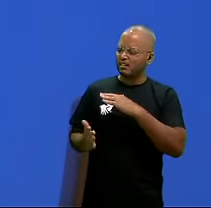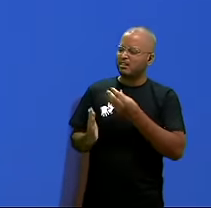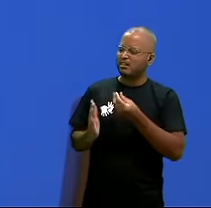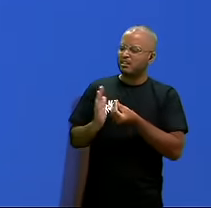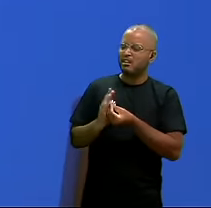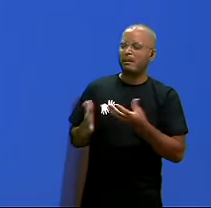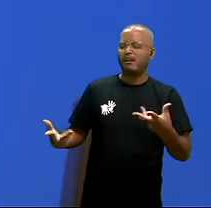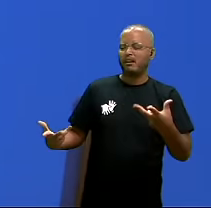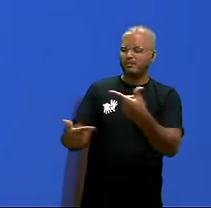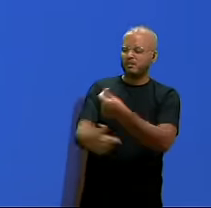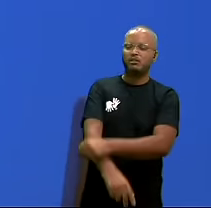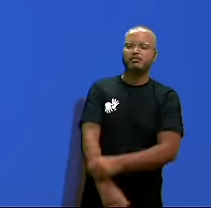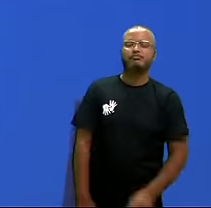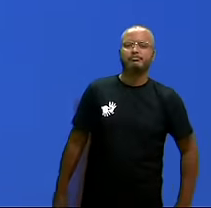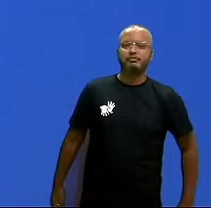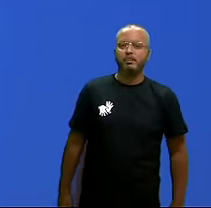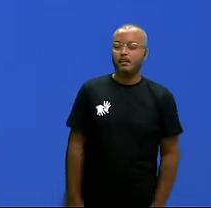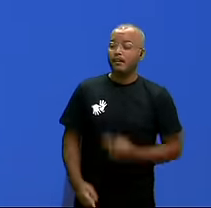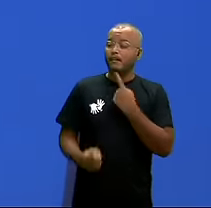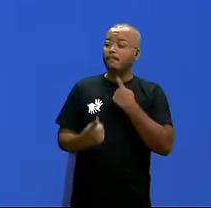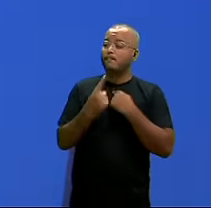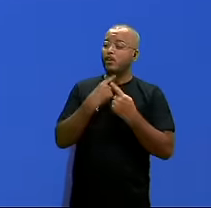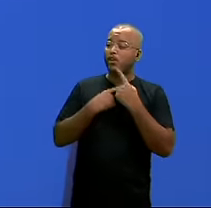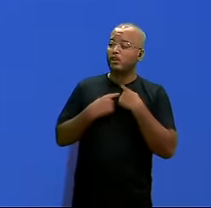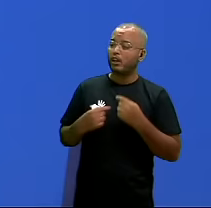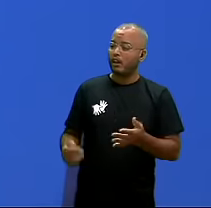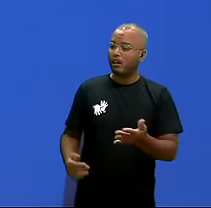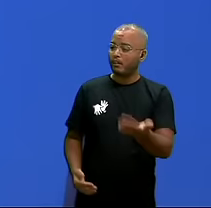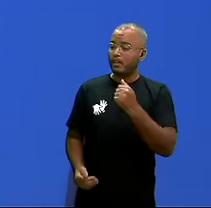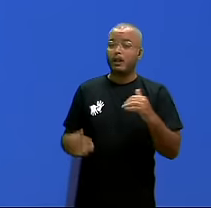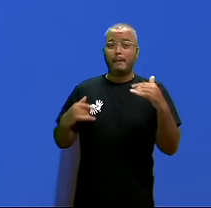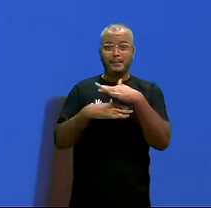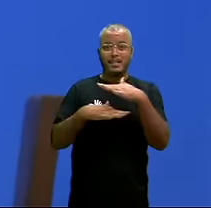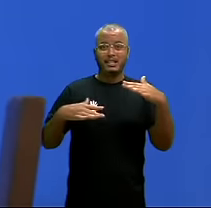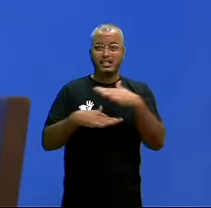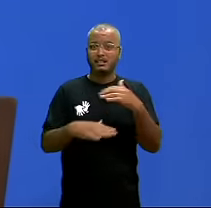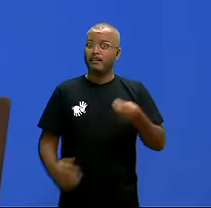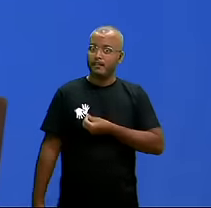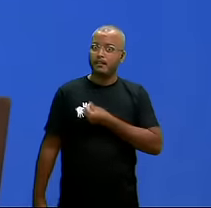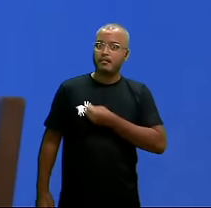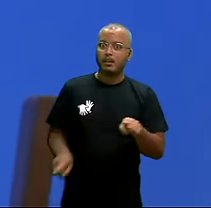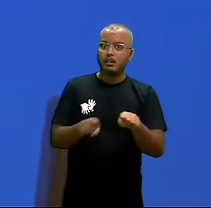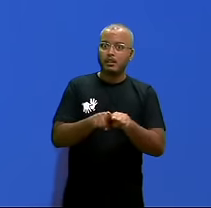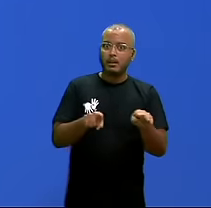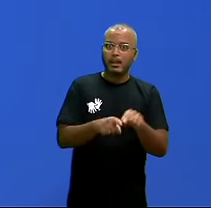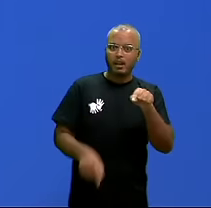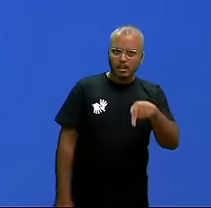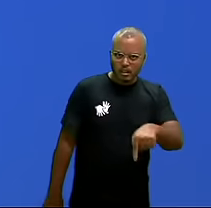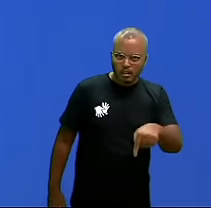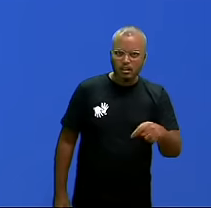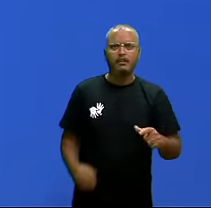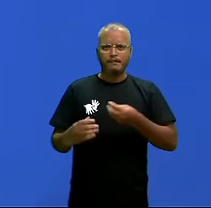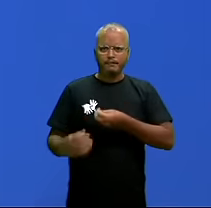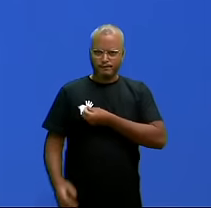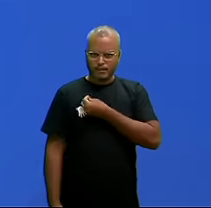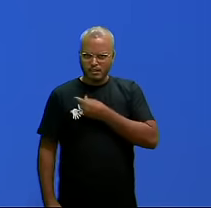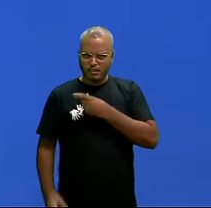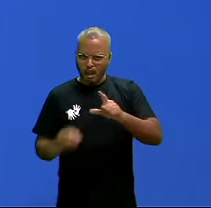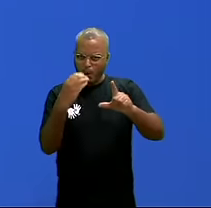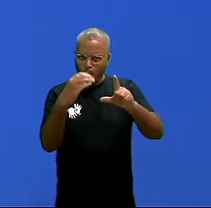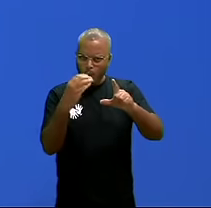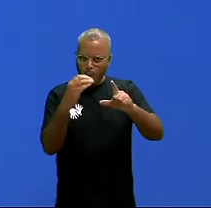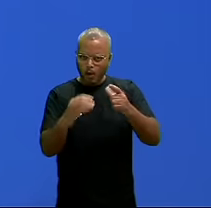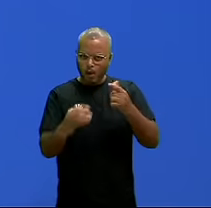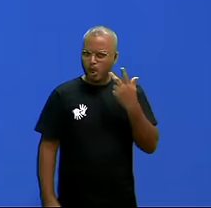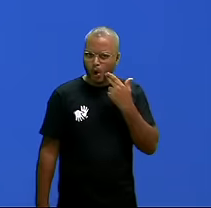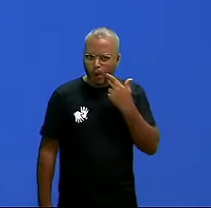assim. E levar todos vocês. Isso aqui que a gente está vivendo aqui não é normal. Não é normal. Não é normal. Quem está ouvindo o que eu estou